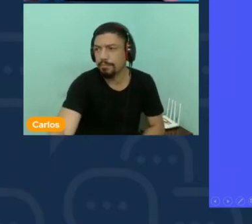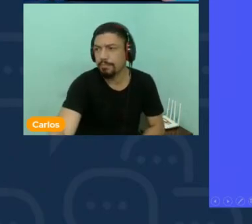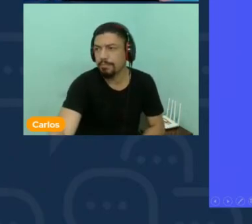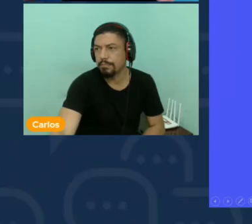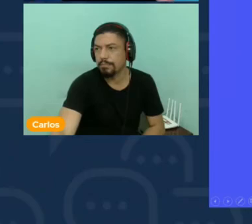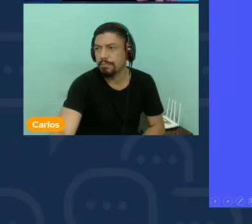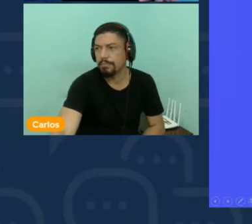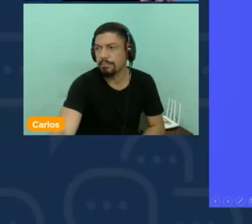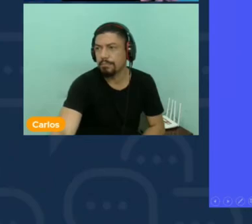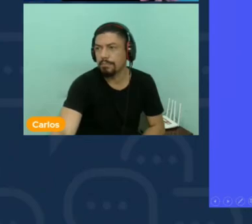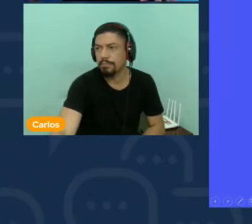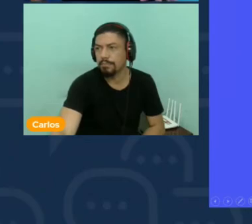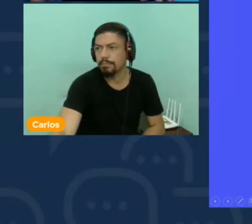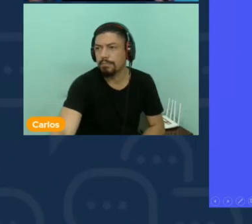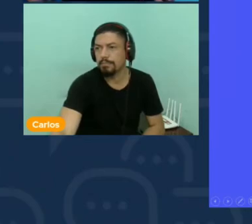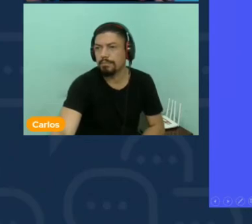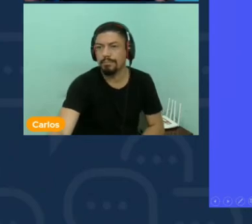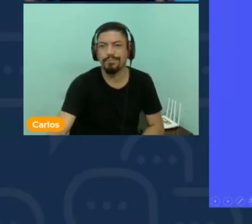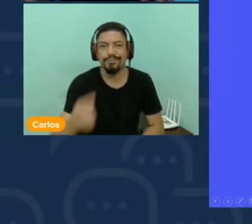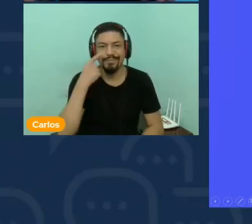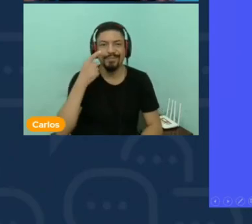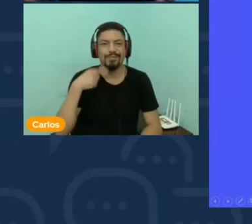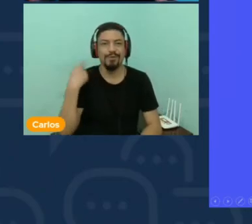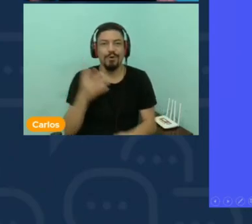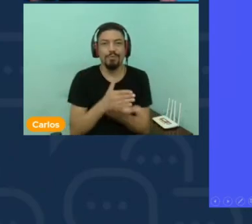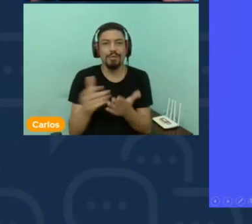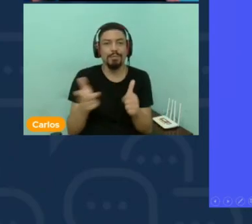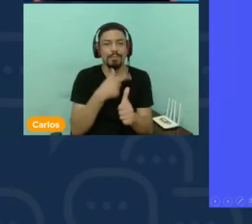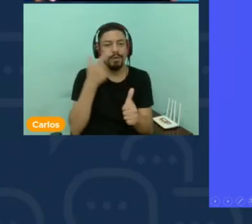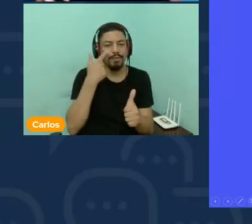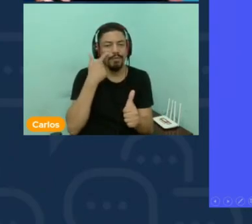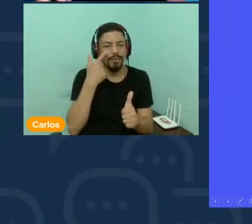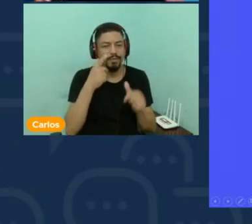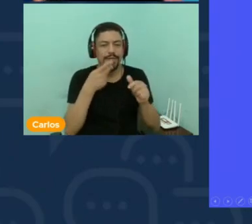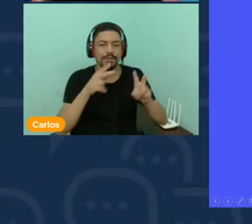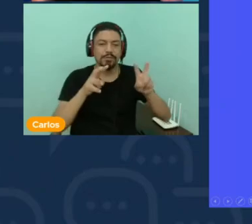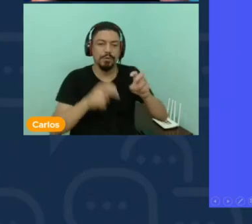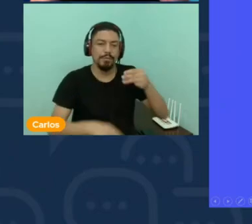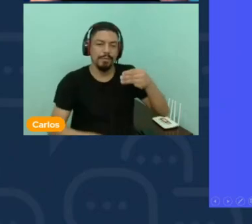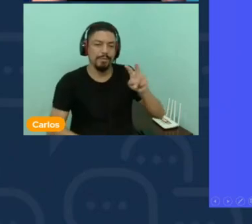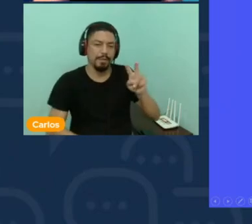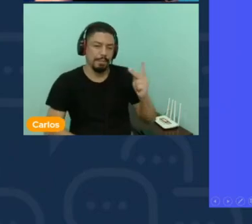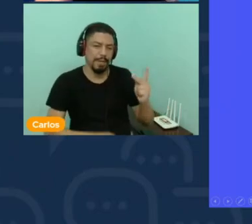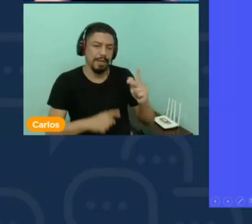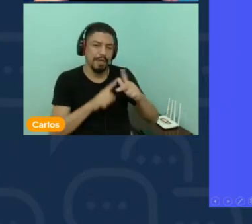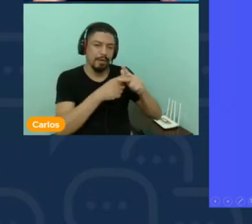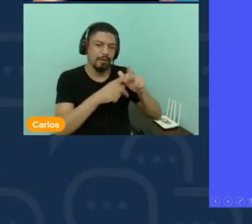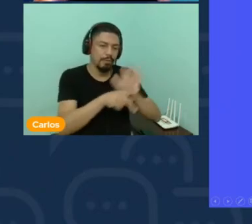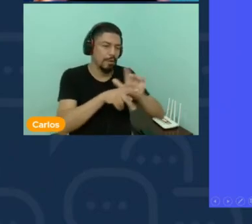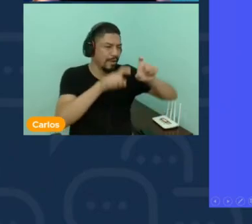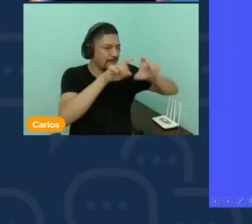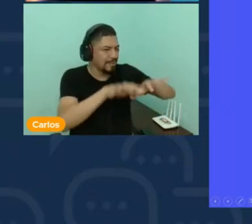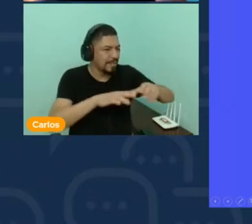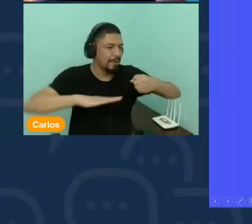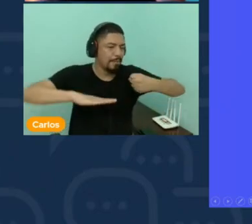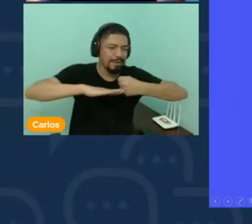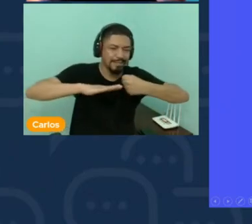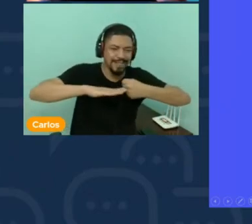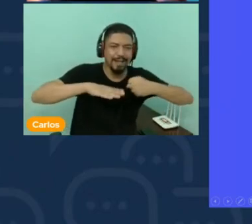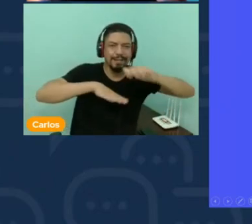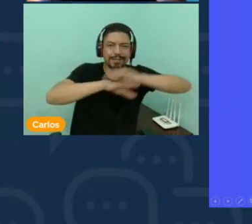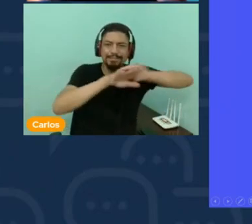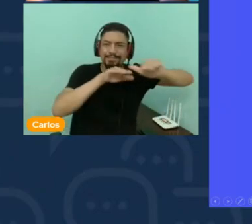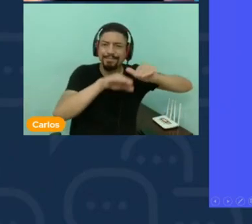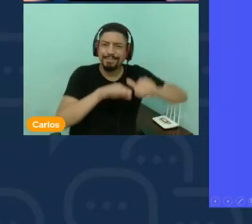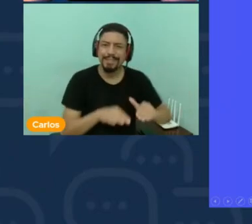Então, olha, né, a gente começou lá atrás com o nosso MVP, recursos ali de computação, banco Aqui, de ó. dados,